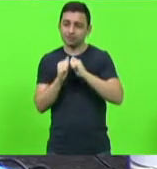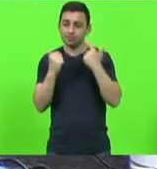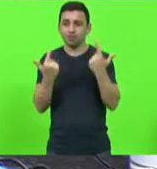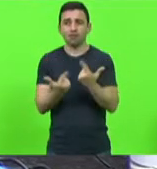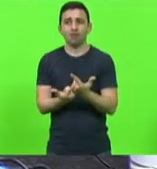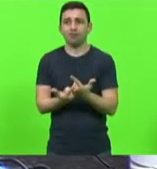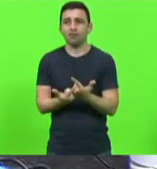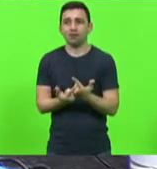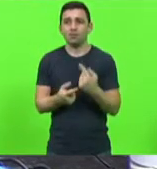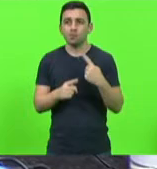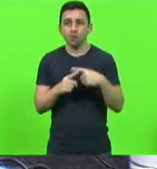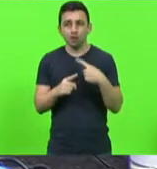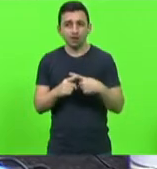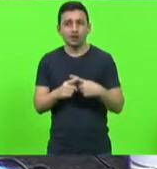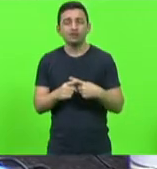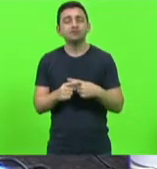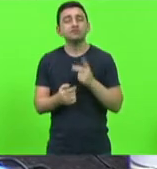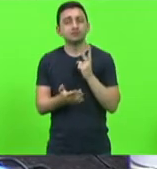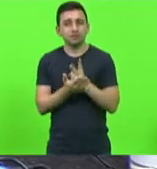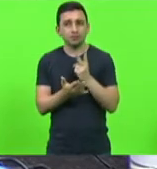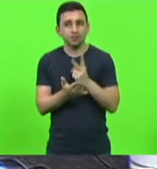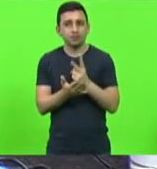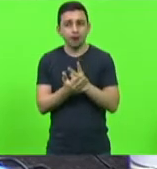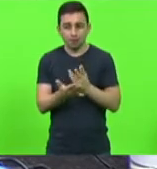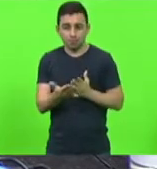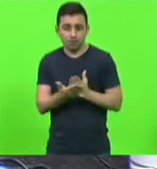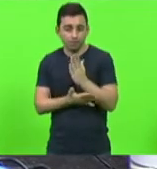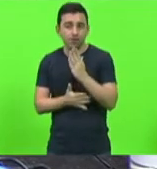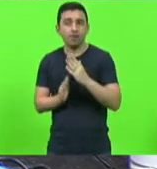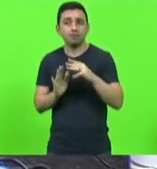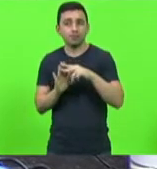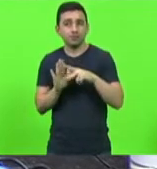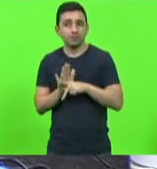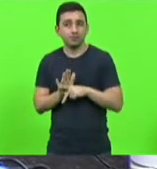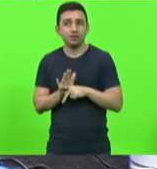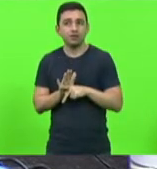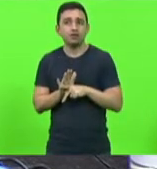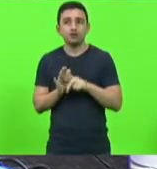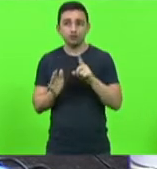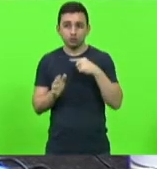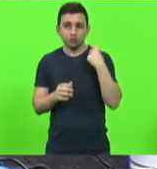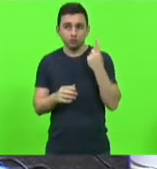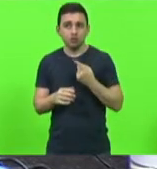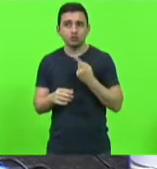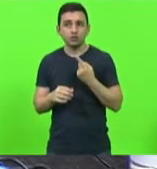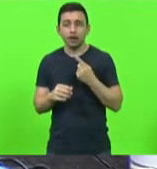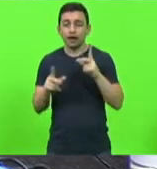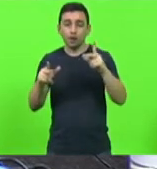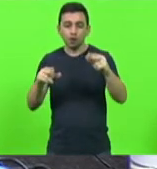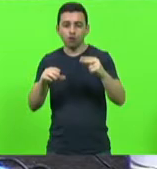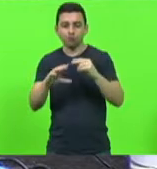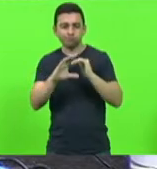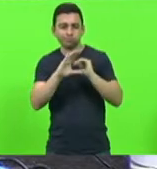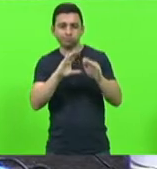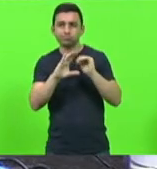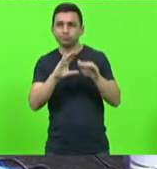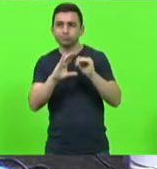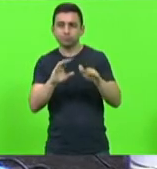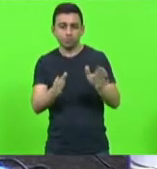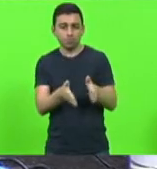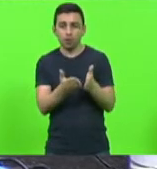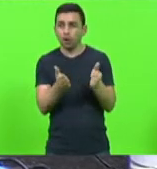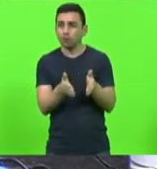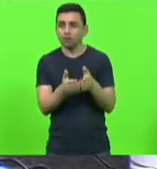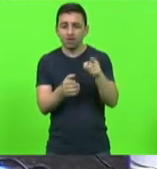Legislativa. Porque cada vez que nós aprovamos, por exemplo, uma medida como essa, nós estamos mandando um boleto para a população mais pobre de